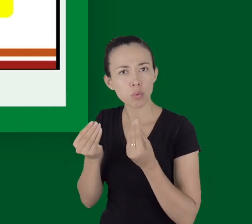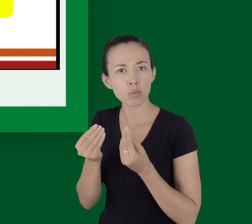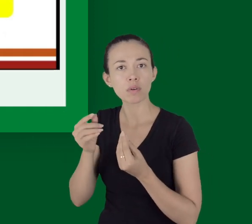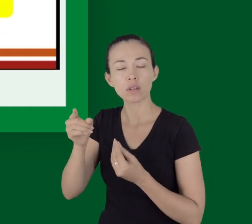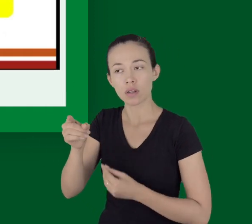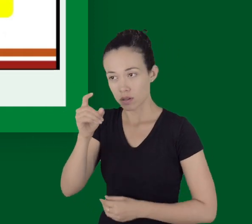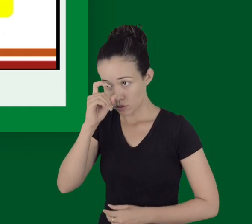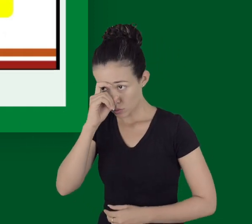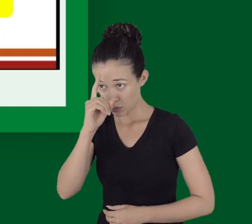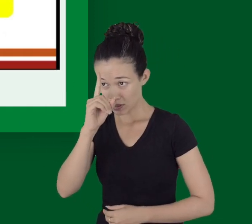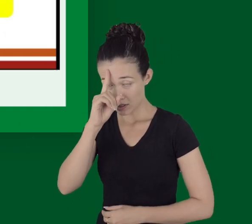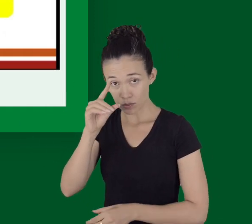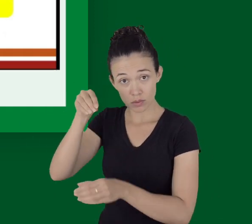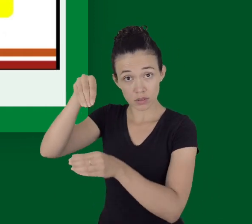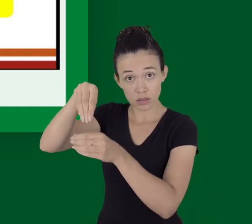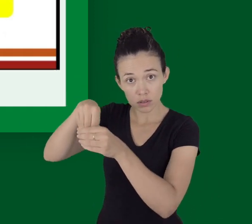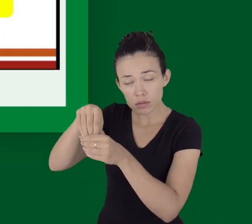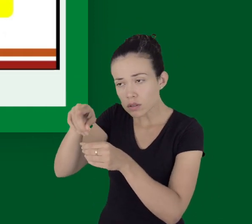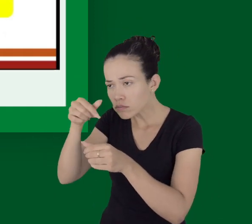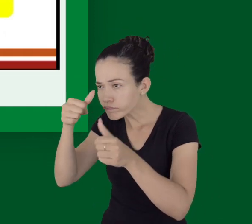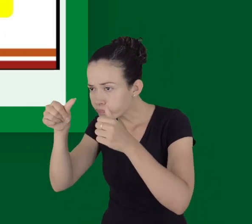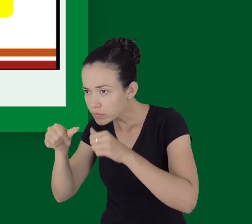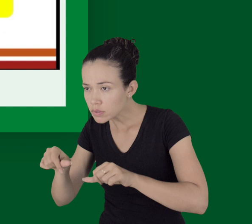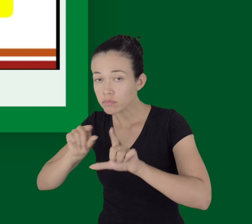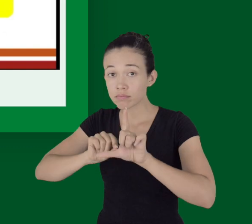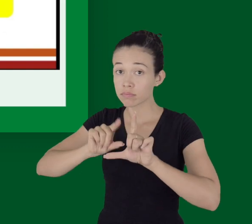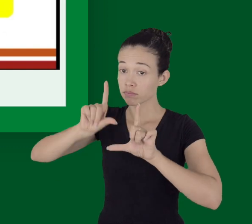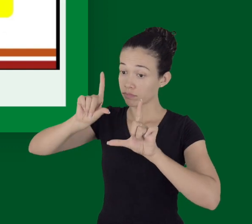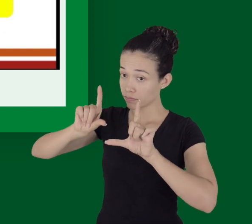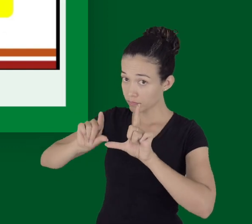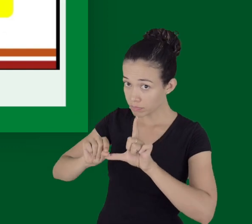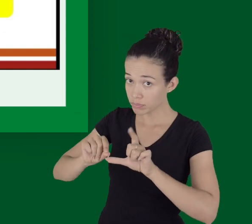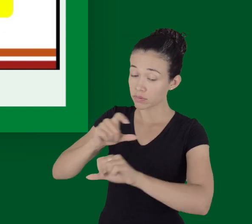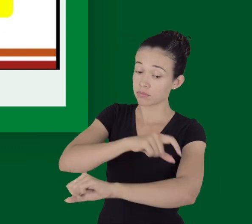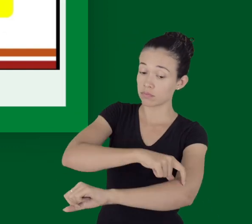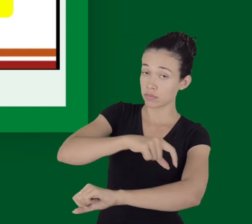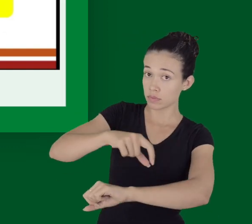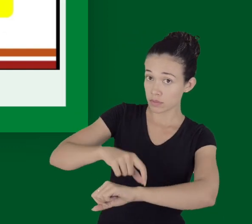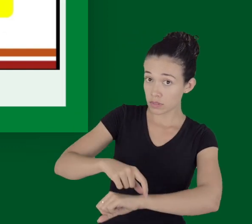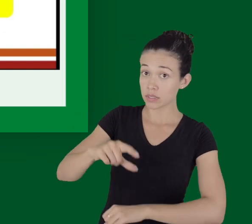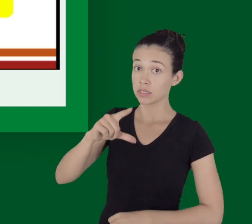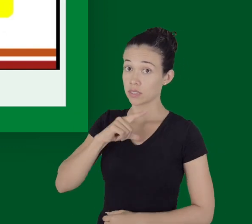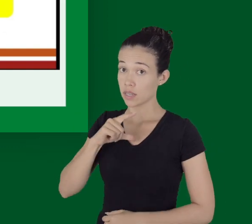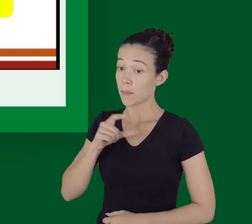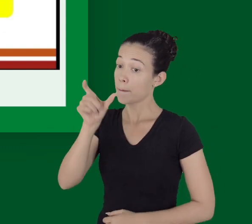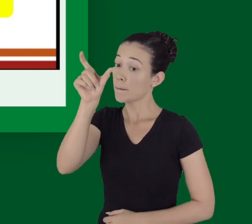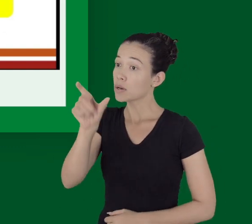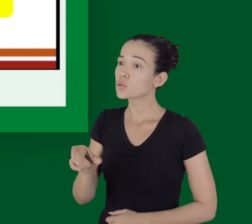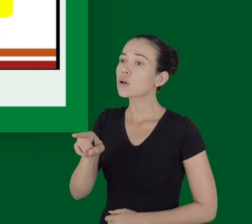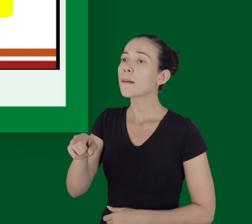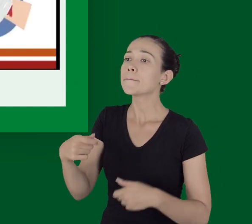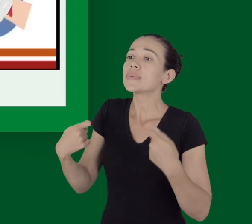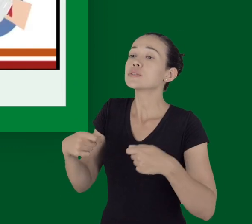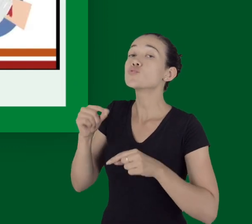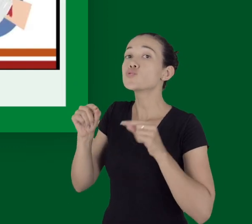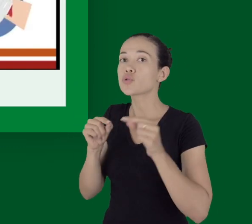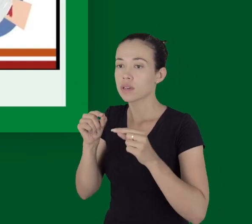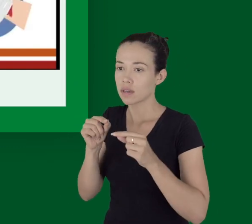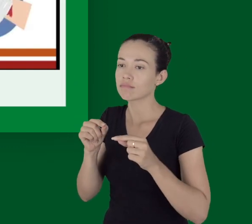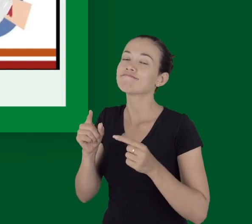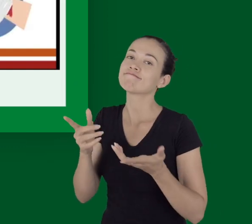hospitalar, com gasometria, ventilação mecânica adequada, tá? Todo o suporte aí adequado de acordo com o comprometimento desse